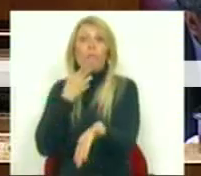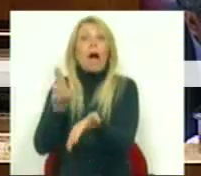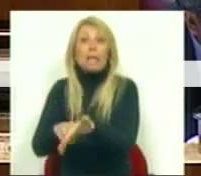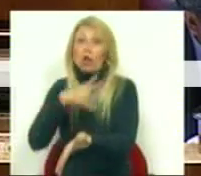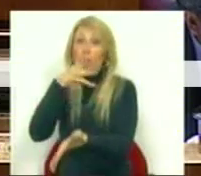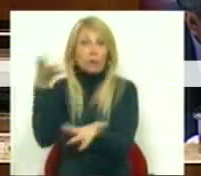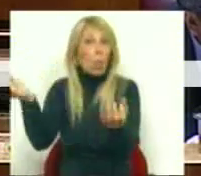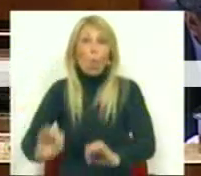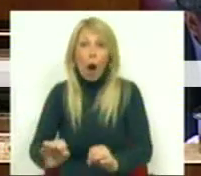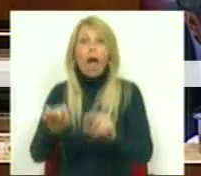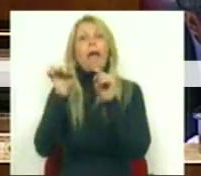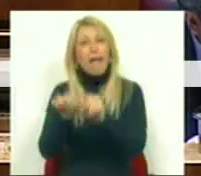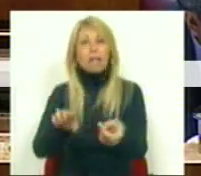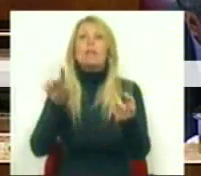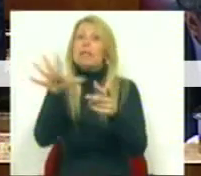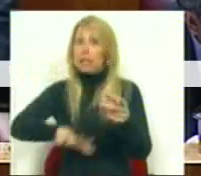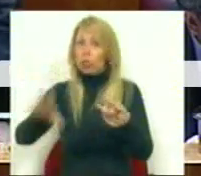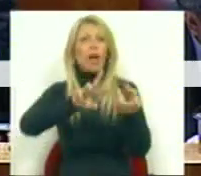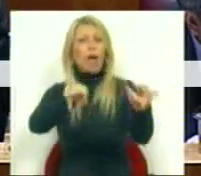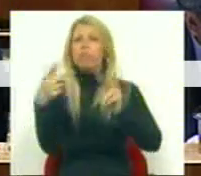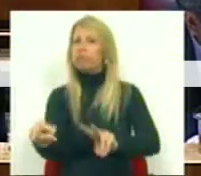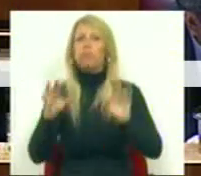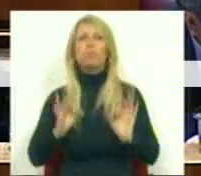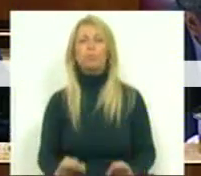essa situação deverá ser corrigida. Muito obrigado, Sr. Deputado.